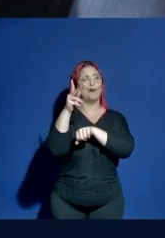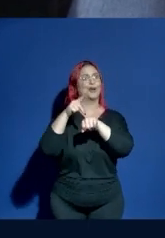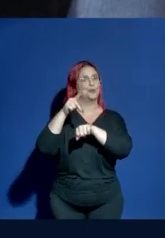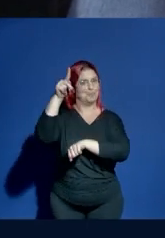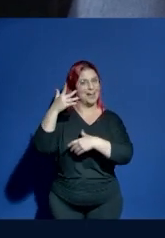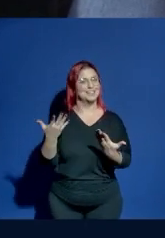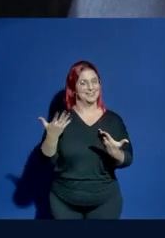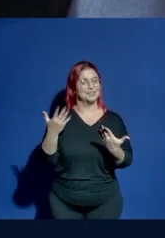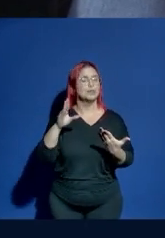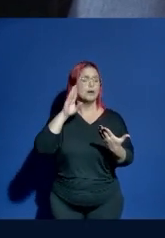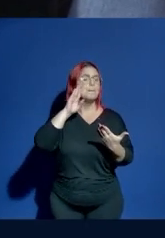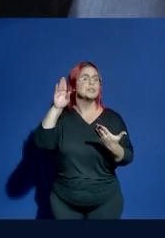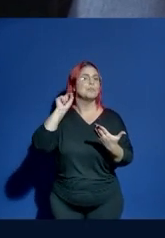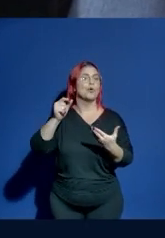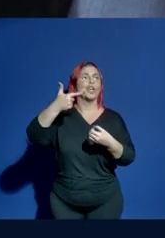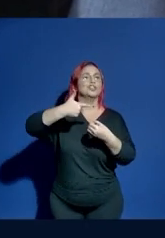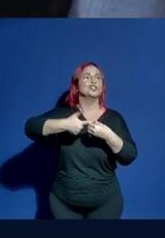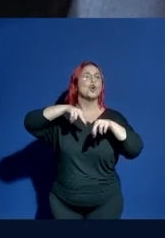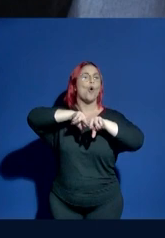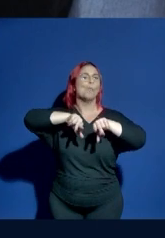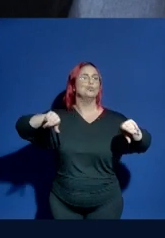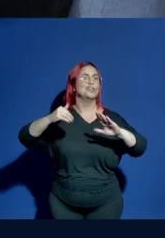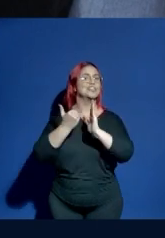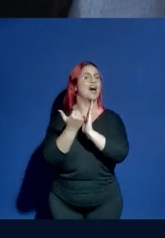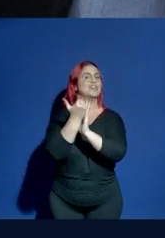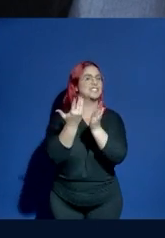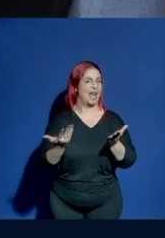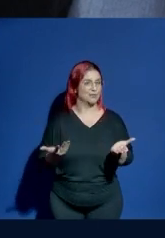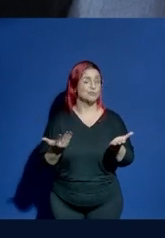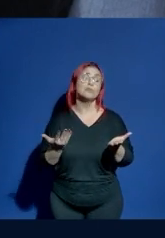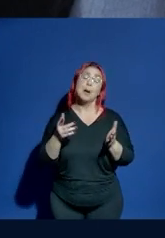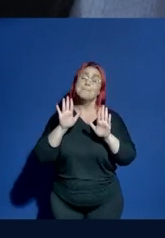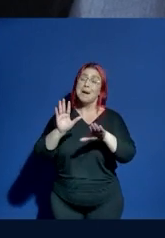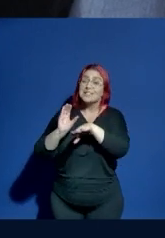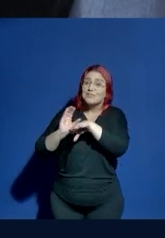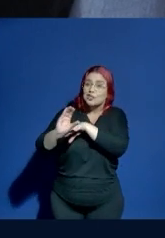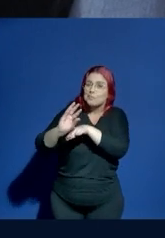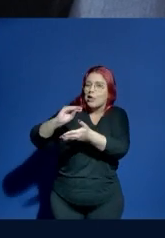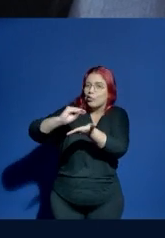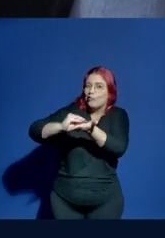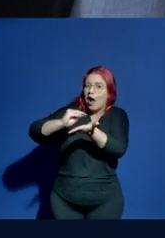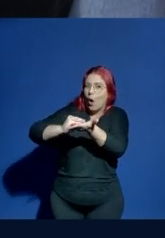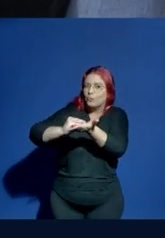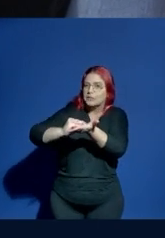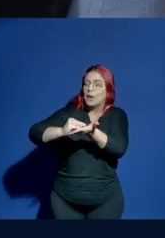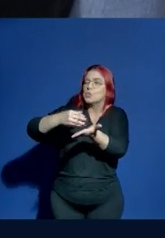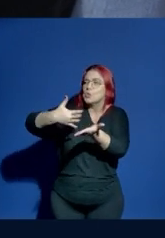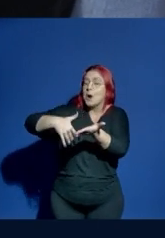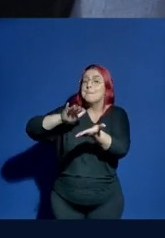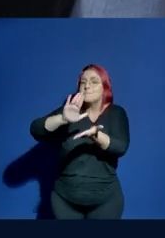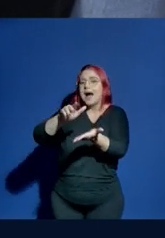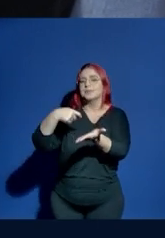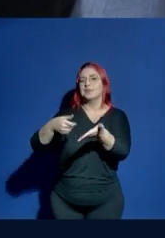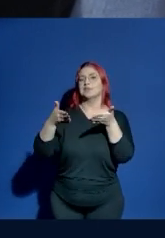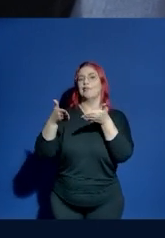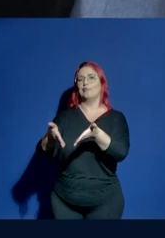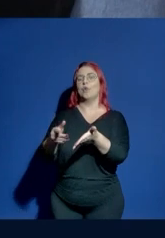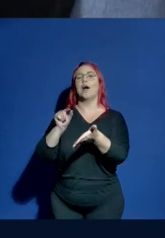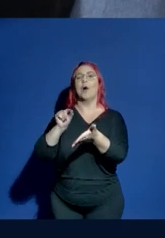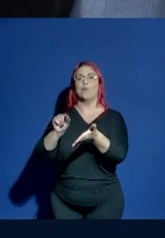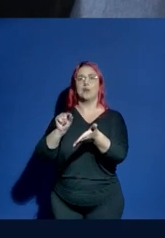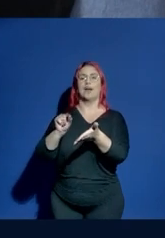de combustíveis avançados que o Erasmo mencionou. E eu acho que o grande investimento que ainda falta é muito focar em